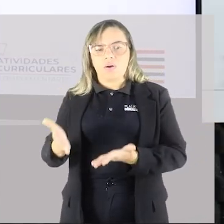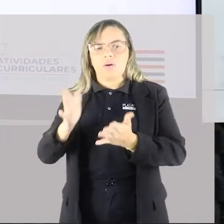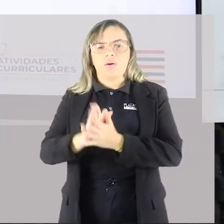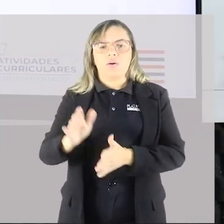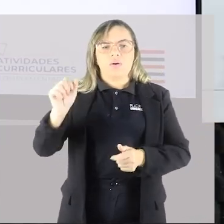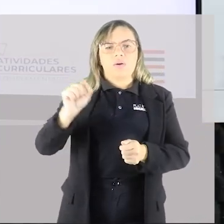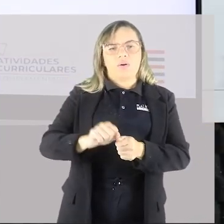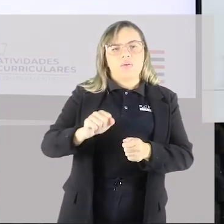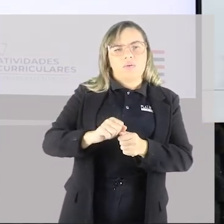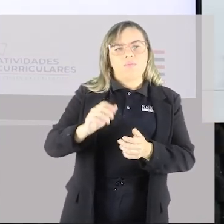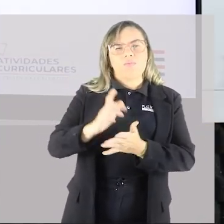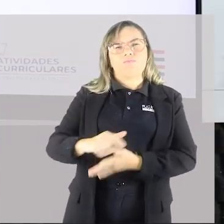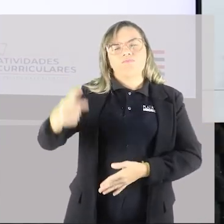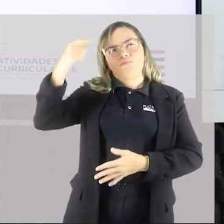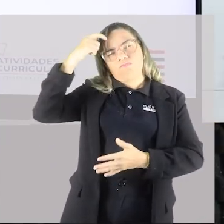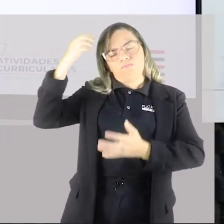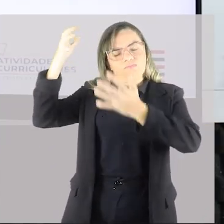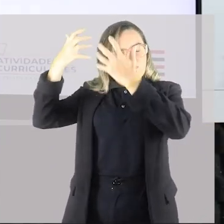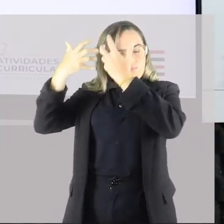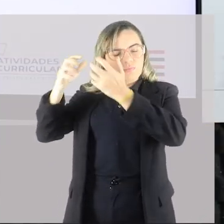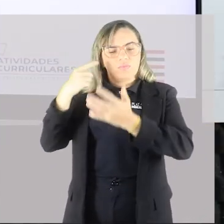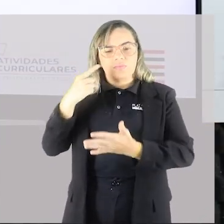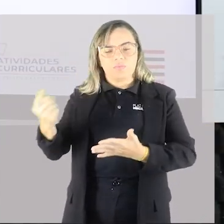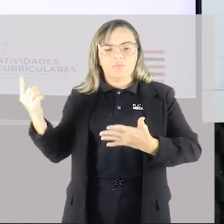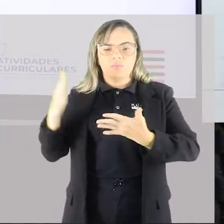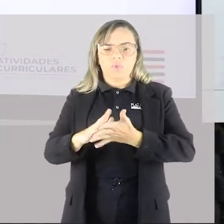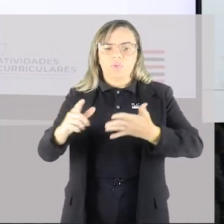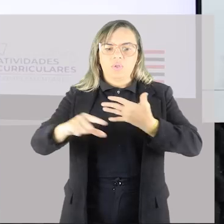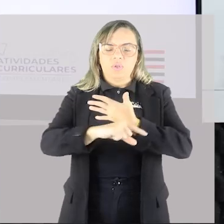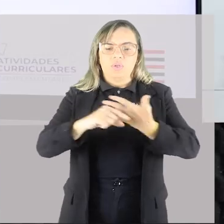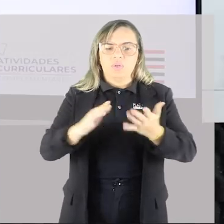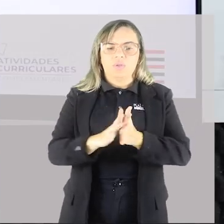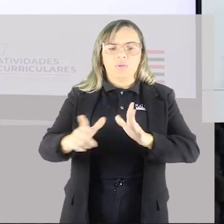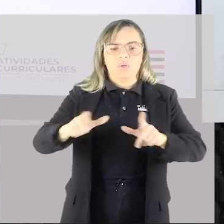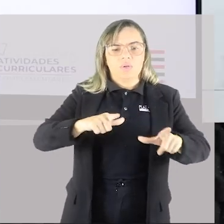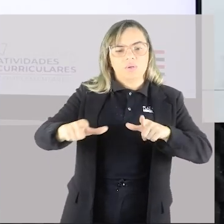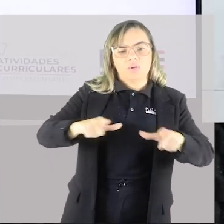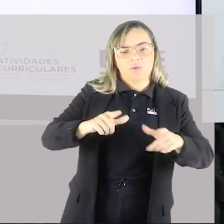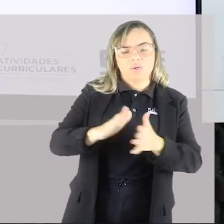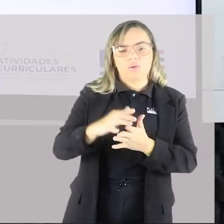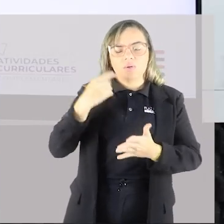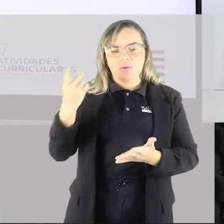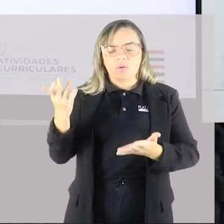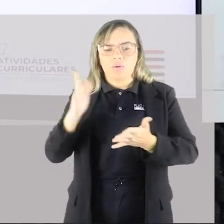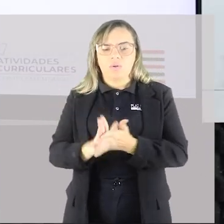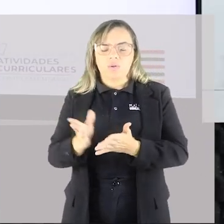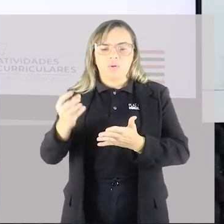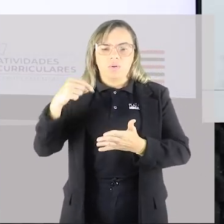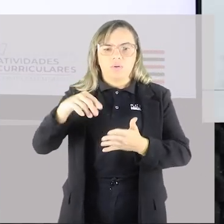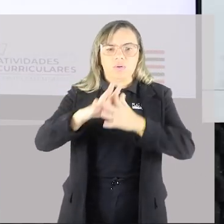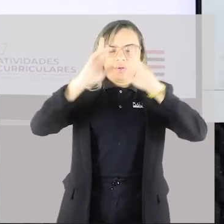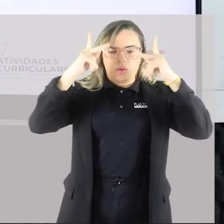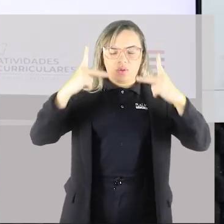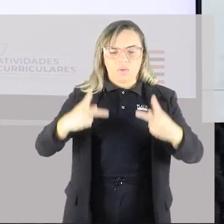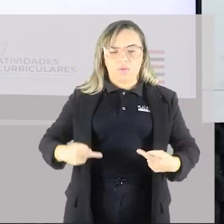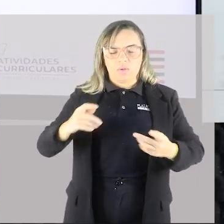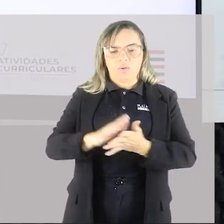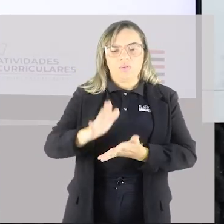algumas reflexões sobre este autor e o trabalho dele dentro da linha de